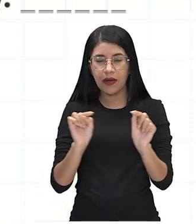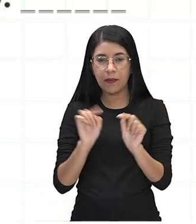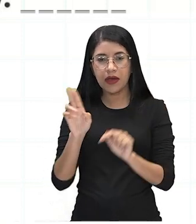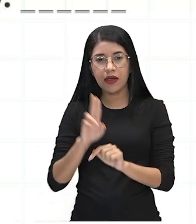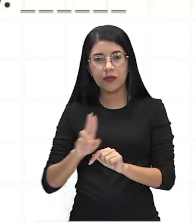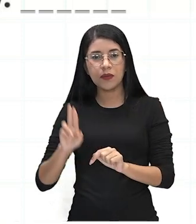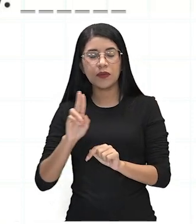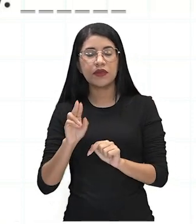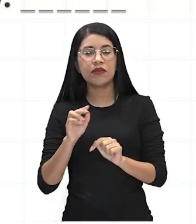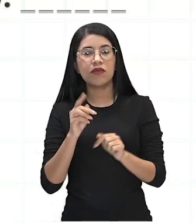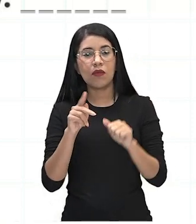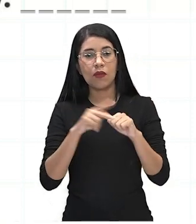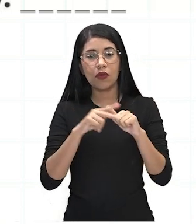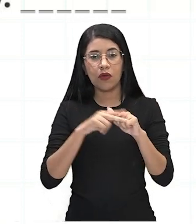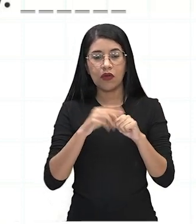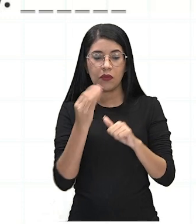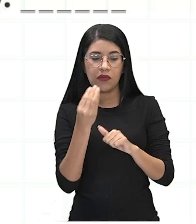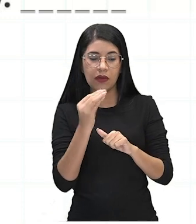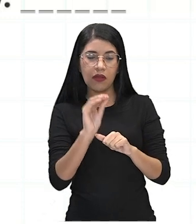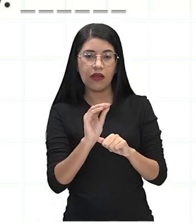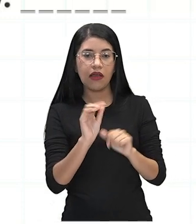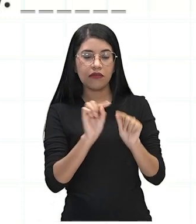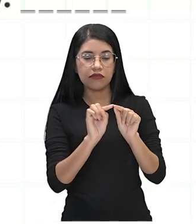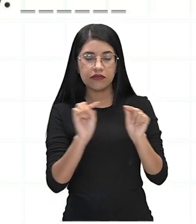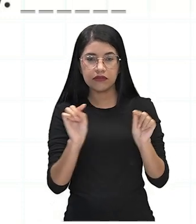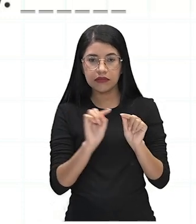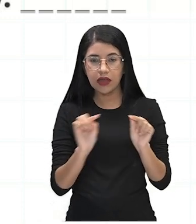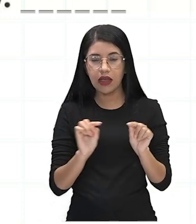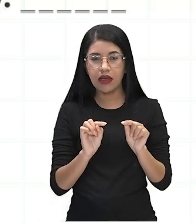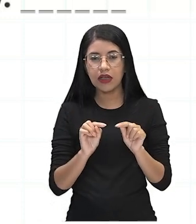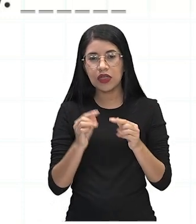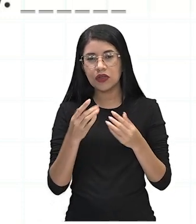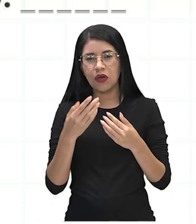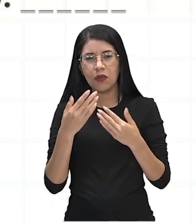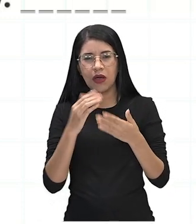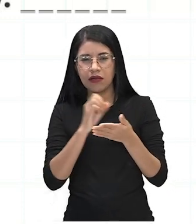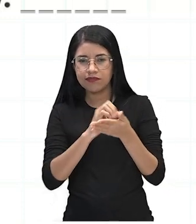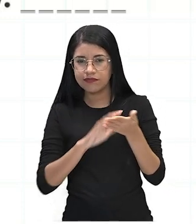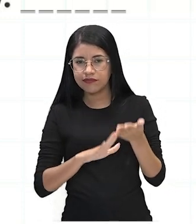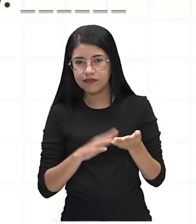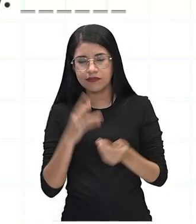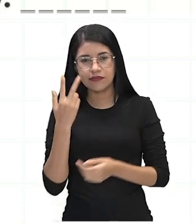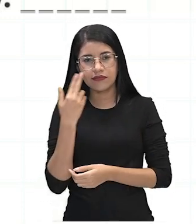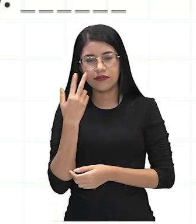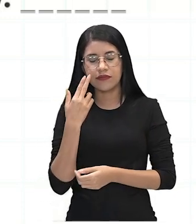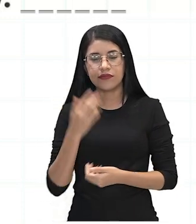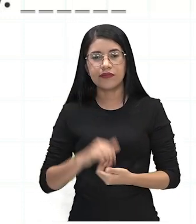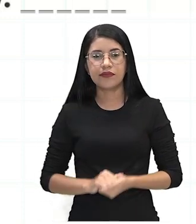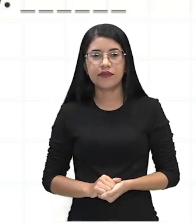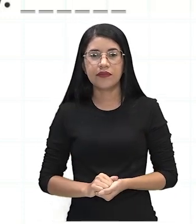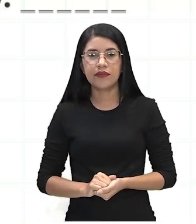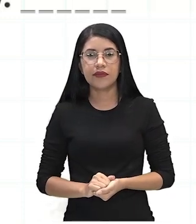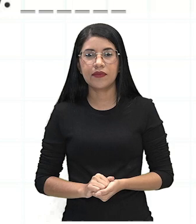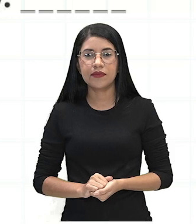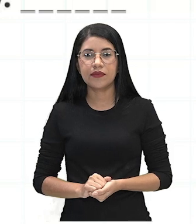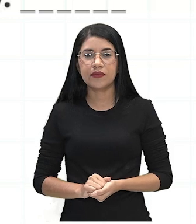Aqui é um pequeno quiz, tá? Quiz é um teste. Vamos lá. Eu tenho o seguinte. Dani is